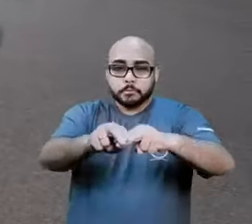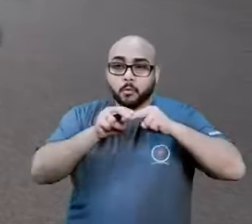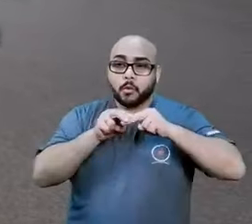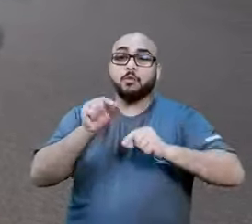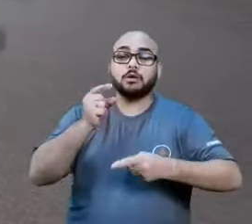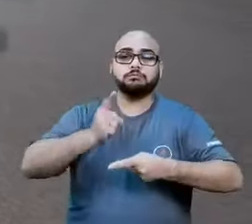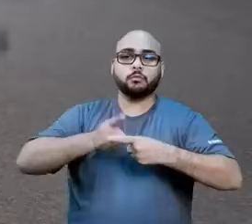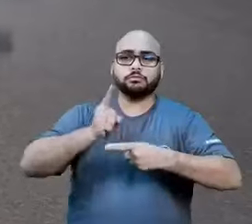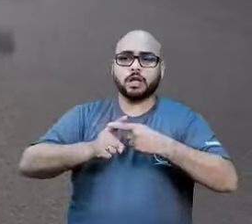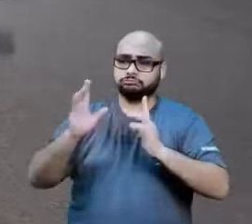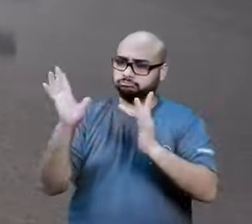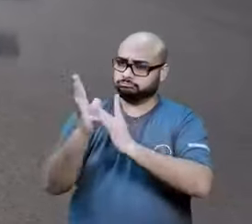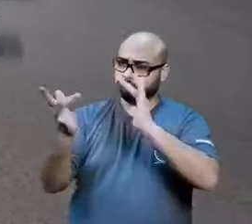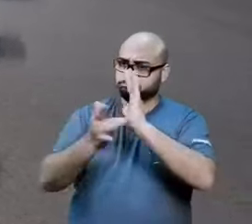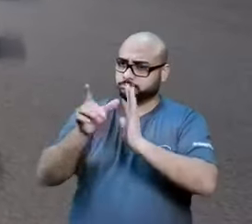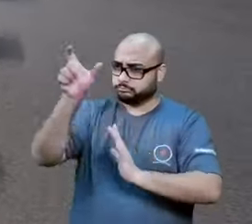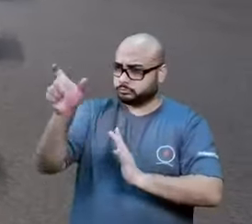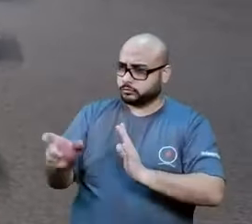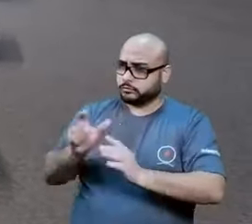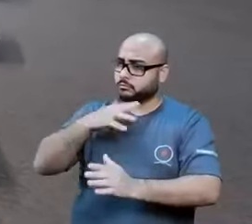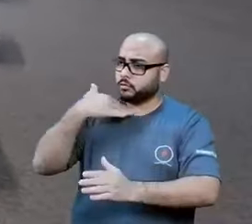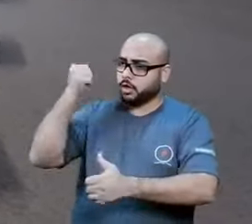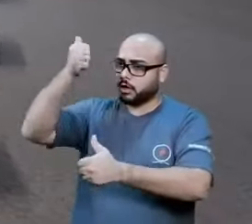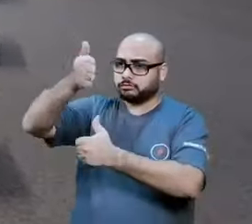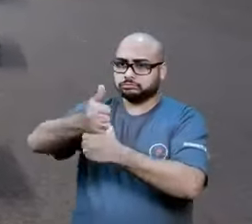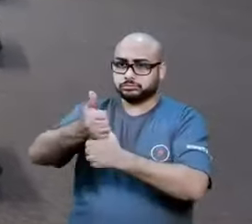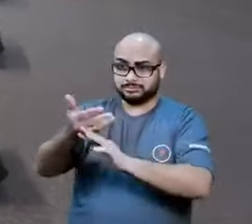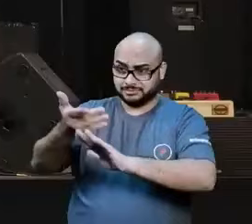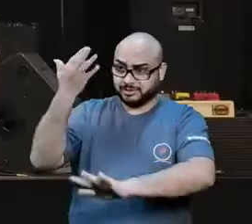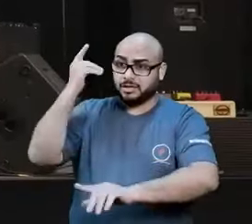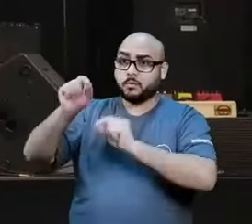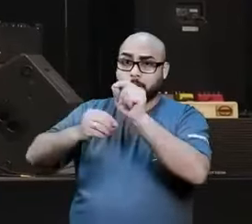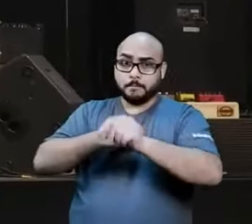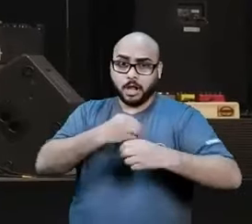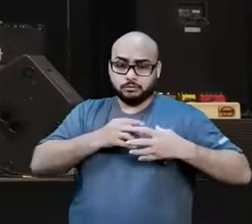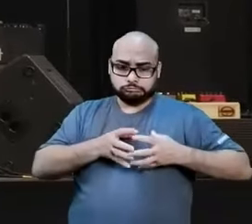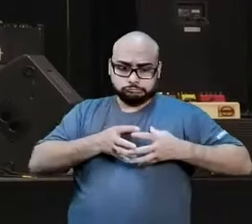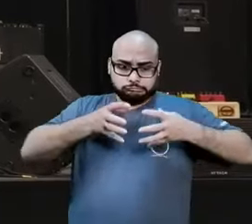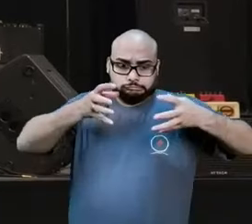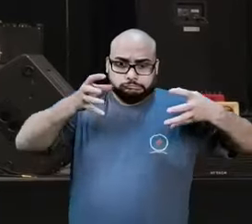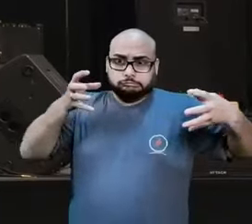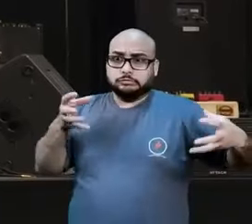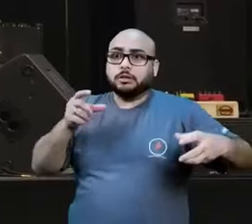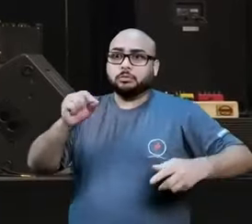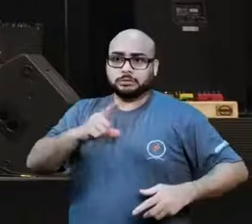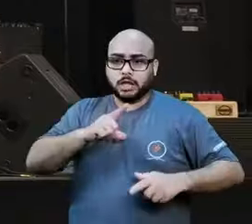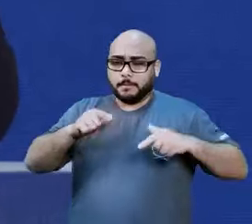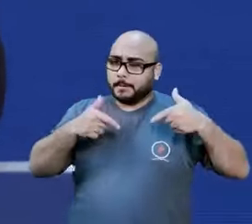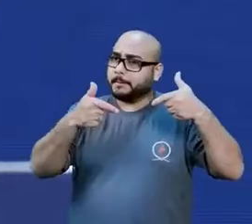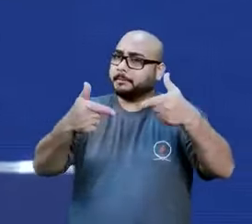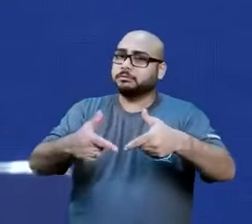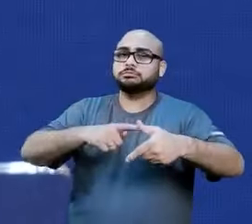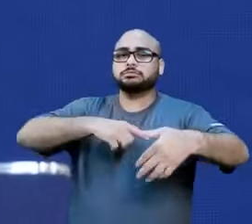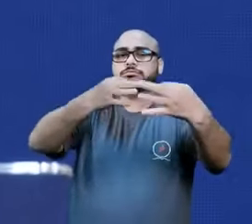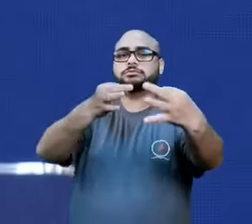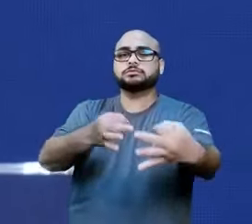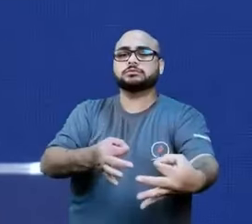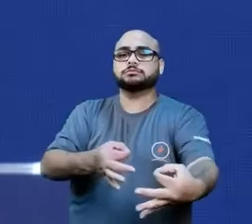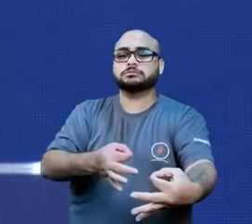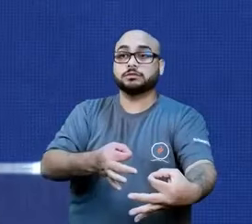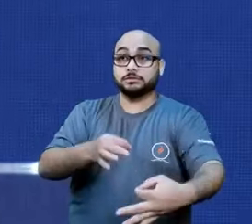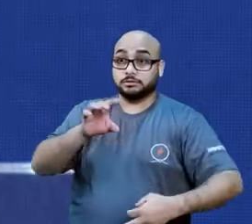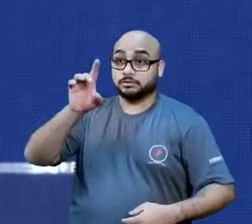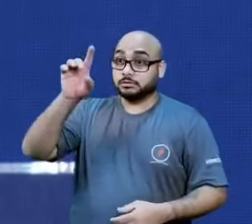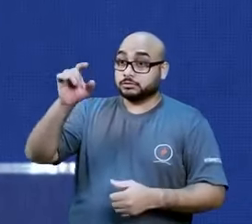por nós sendo nós ainda pecadores o amor de Deus é provado em ato concreto Primeira João 4:19